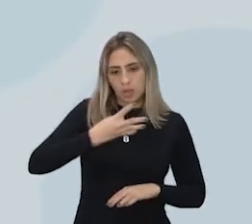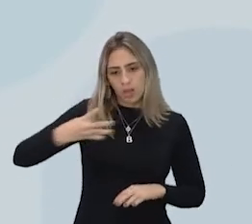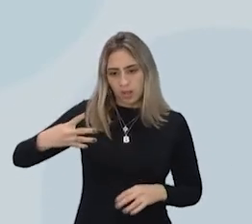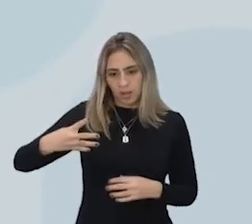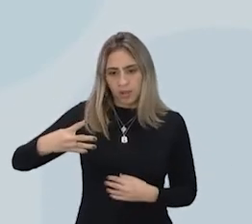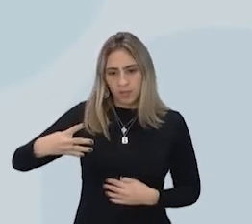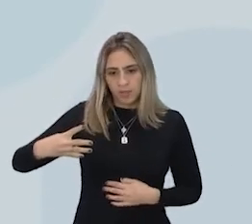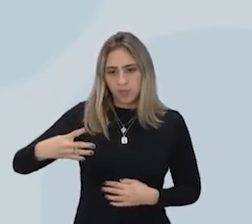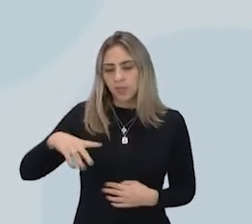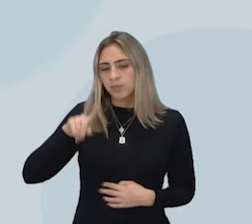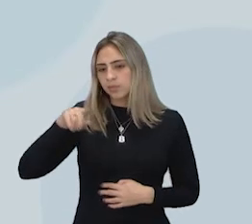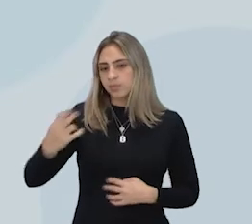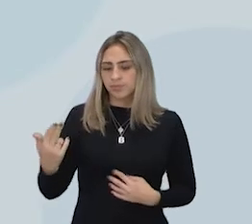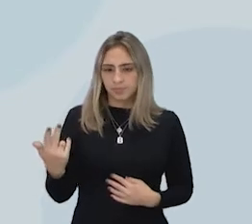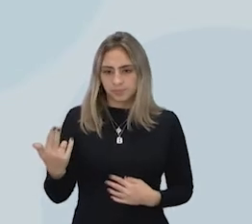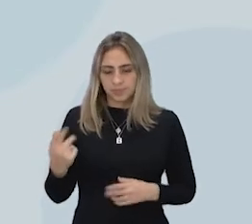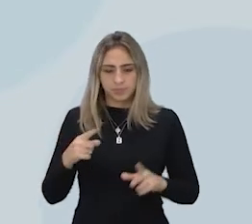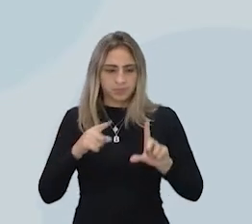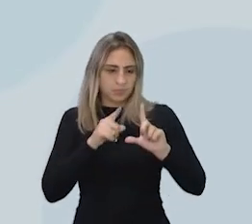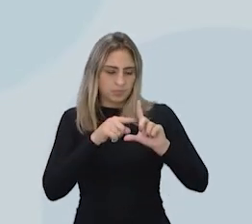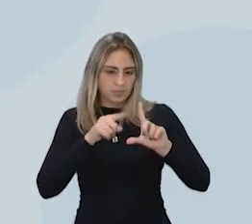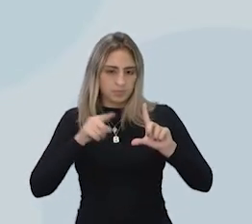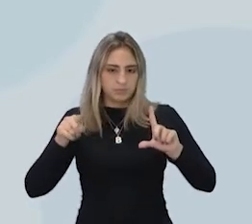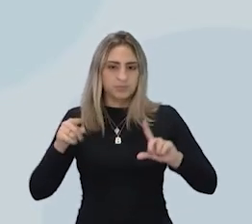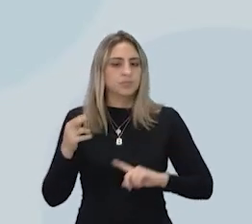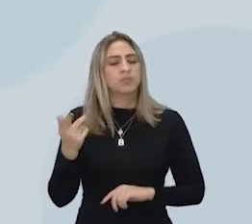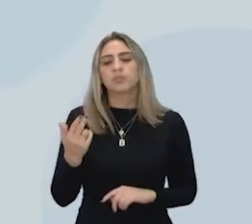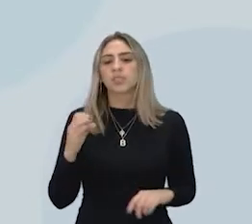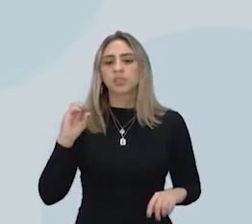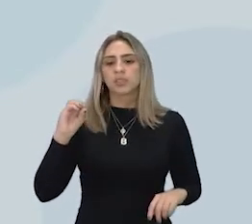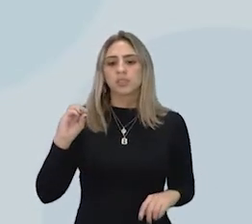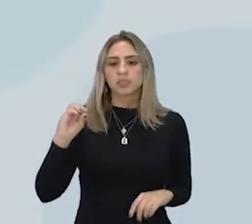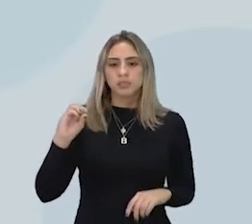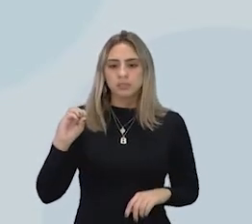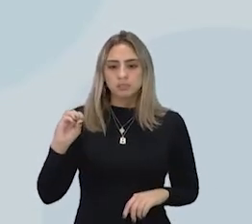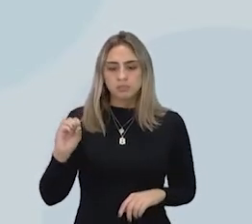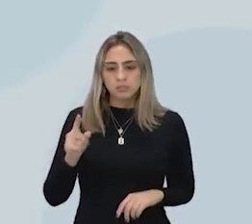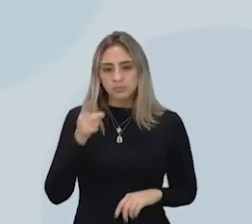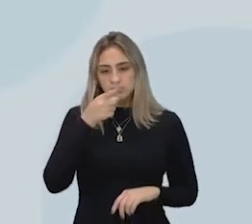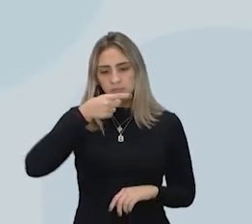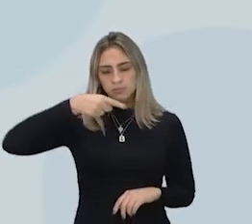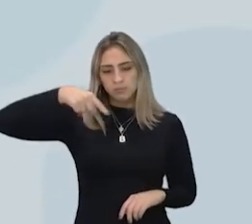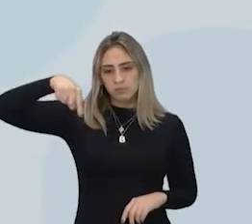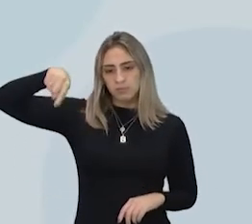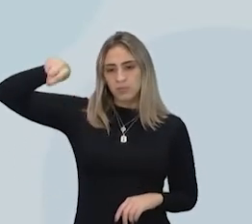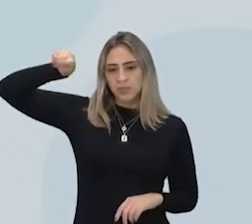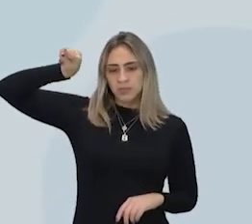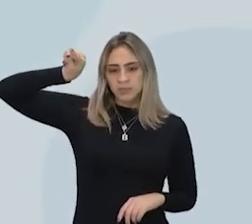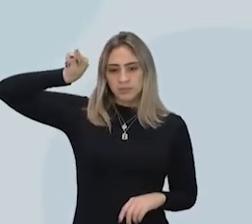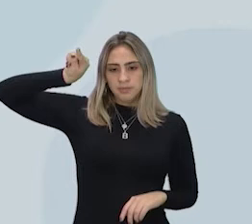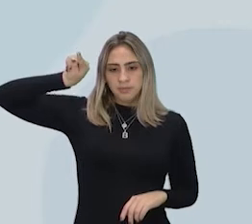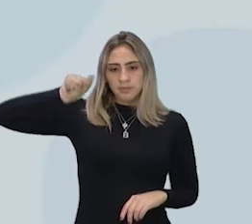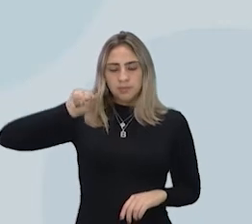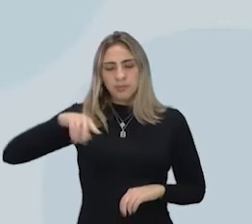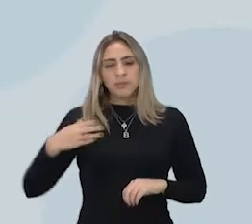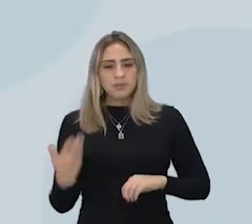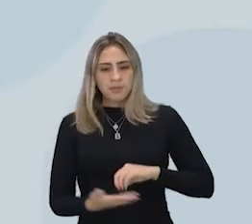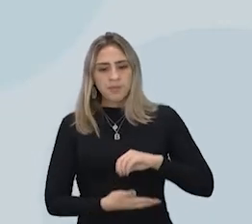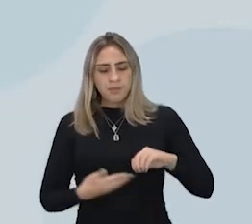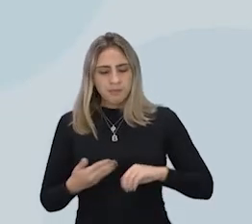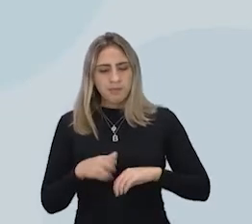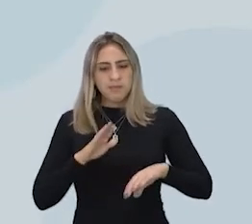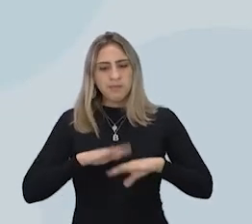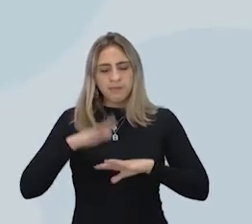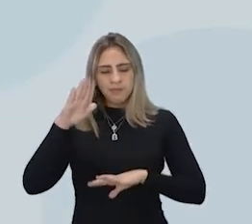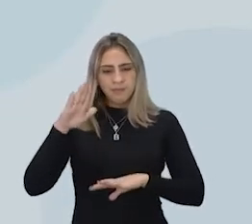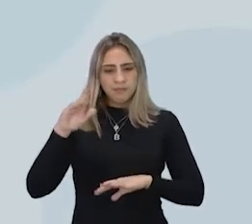que é do tipo curva, que nunca vai encostar no zero. Ou é um gráfico crescente assim, se esta base aqui, né, for maior que